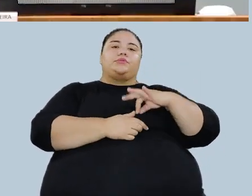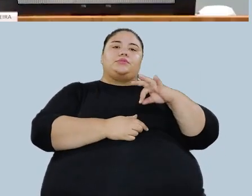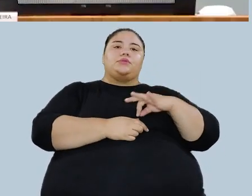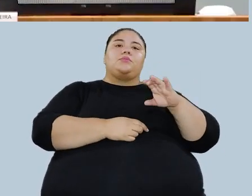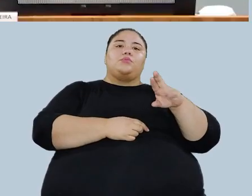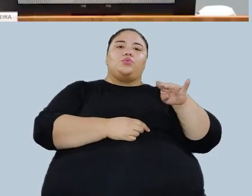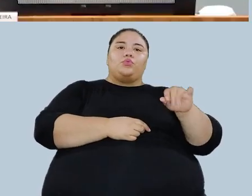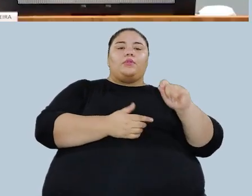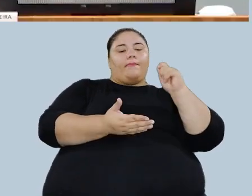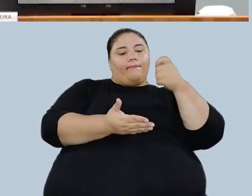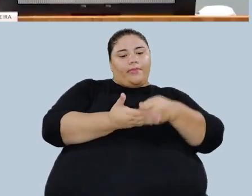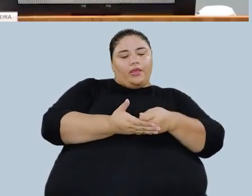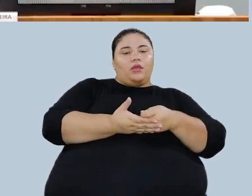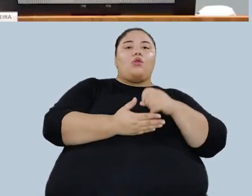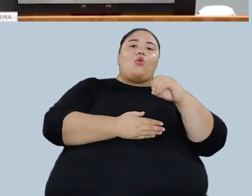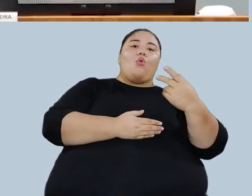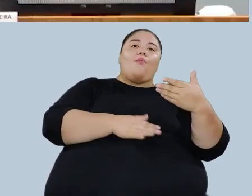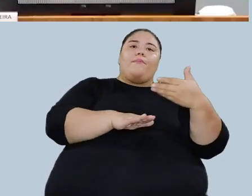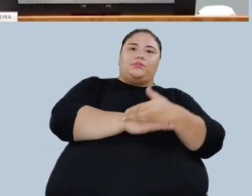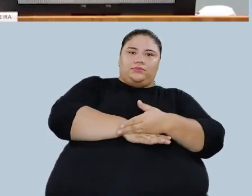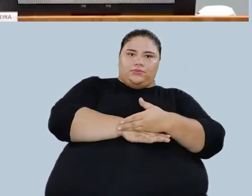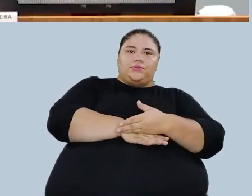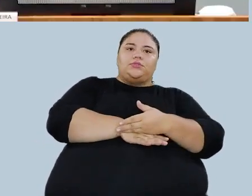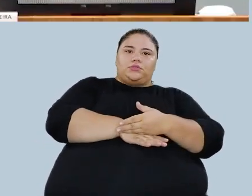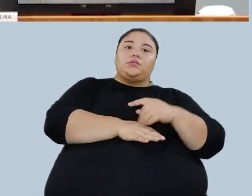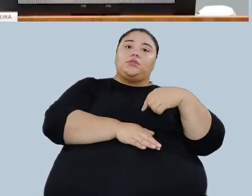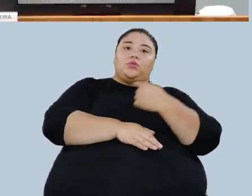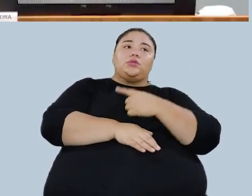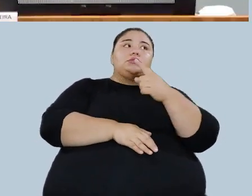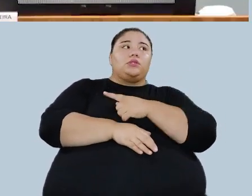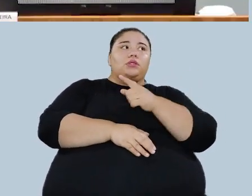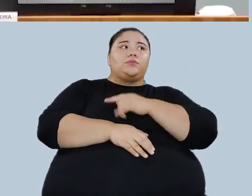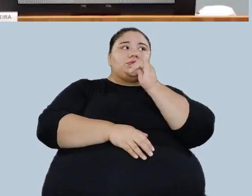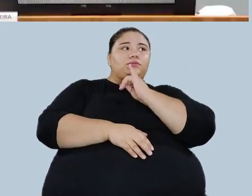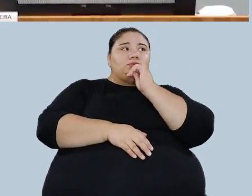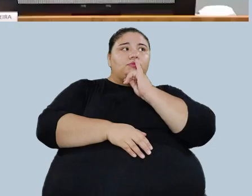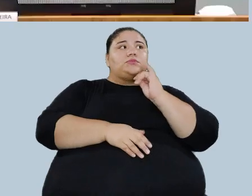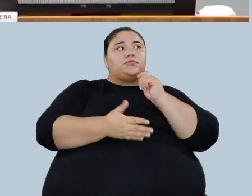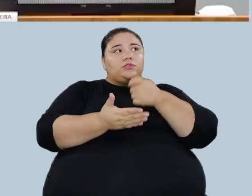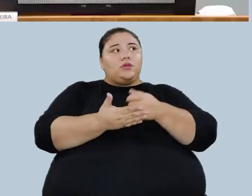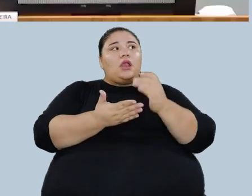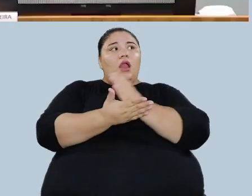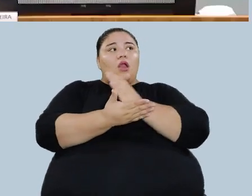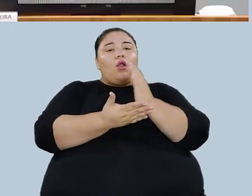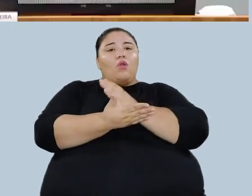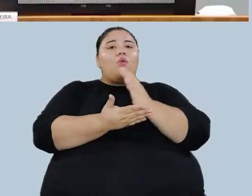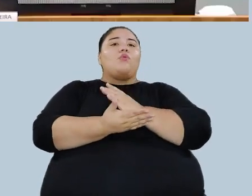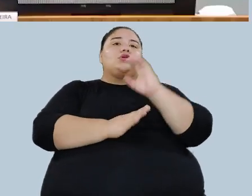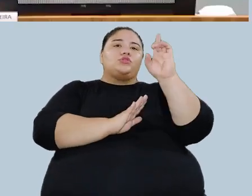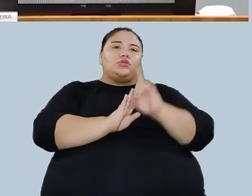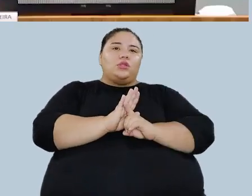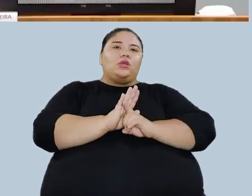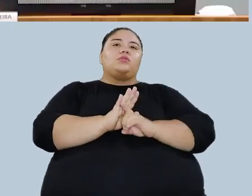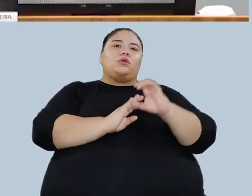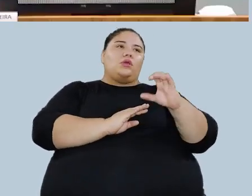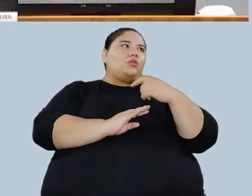remuneração bruta paga a credenciadora ou participante. Então, teremos aqui, nesse campo de arranjo de pagamento, algumas hipóteses de direito